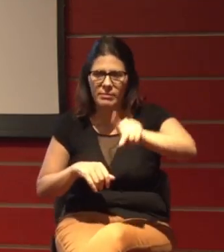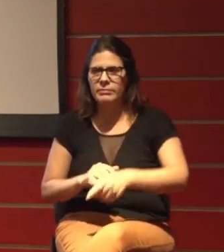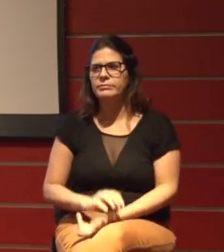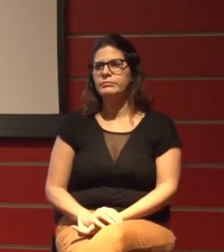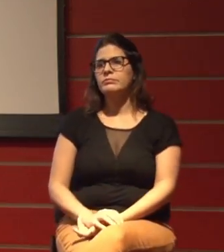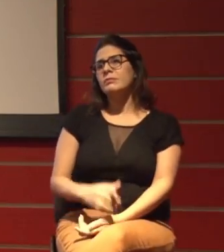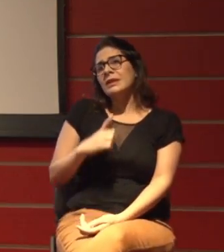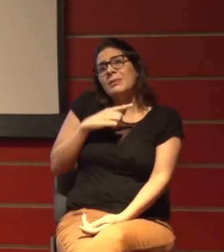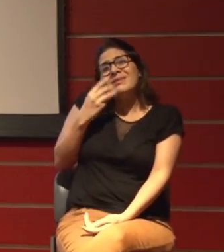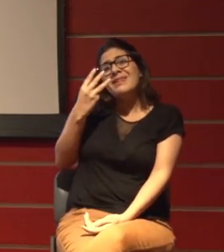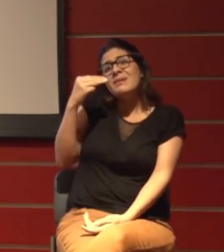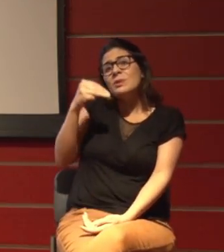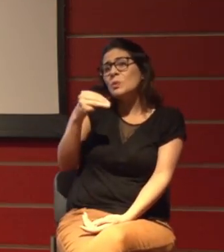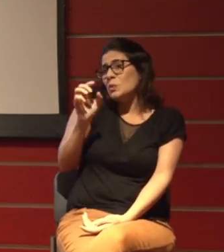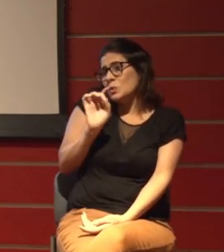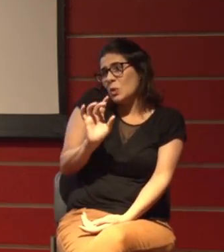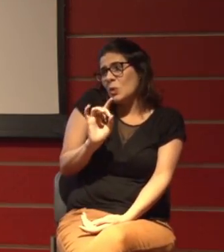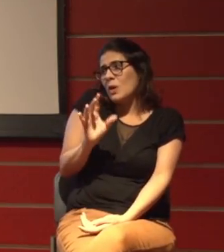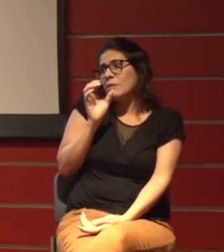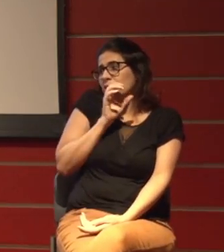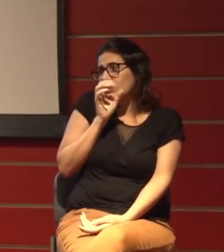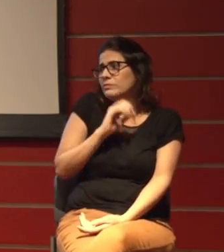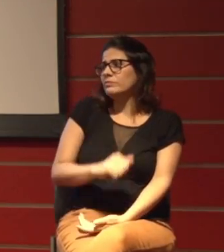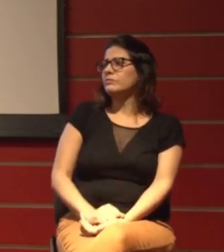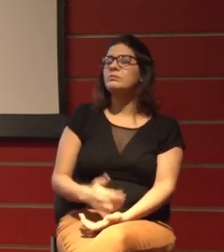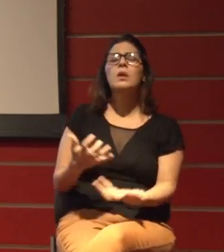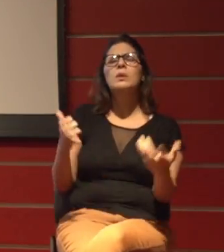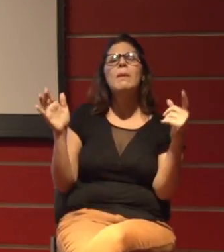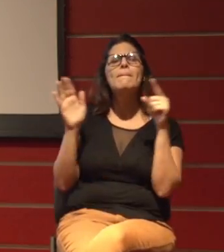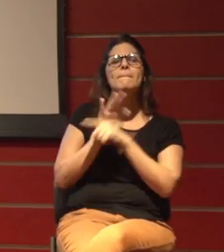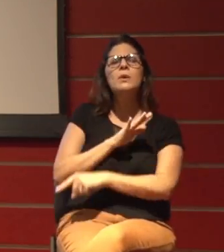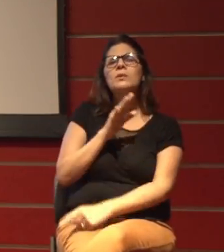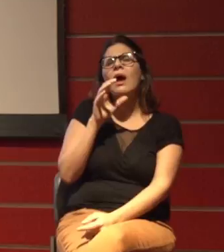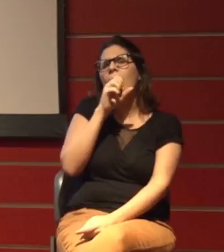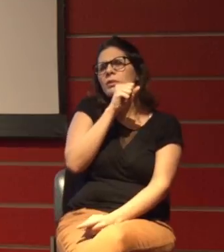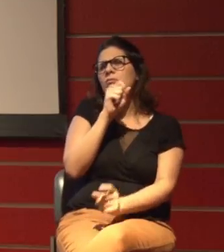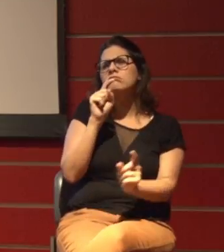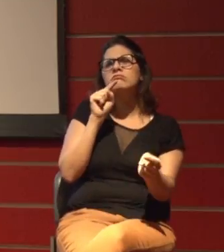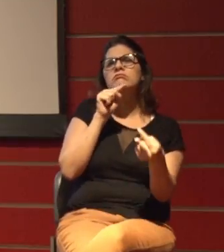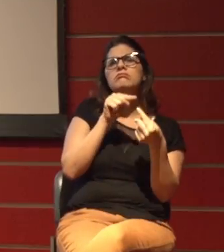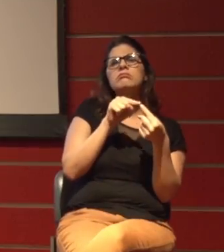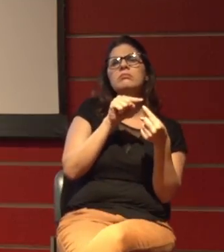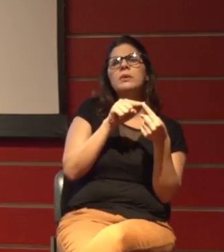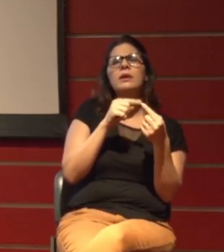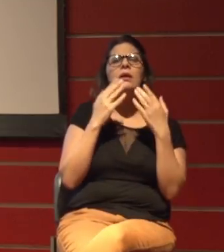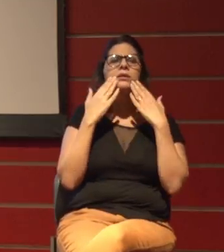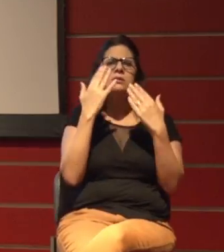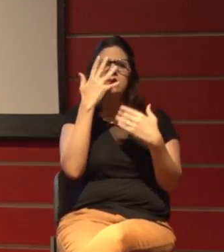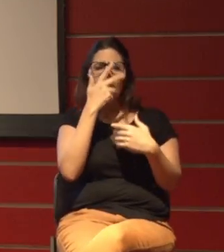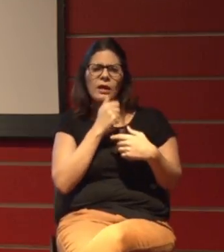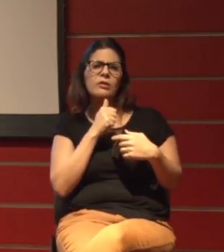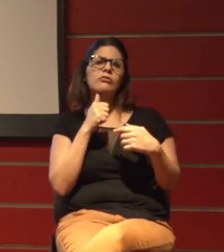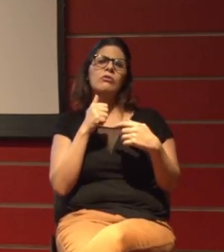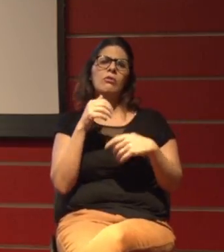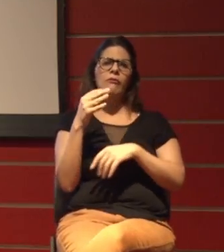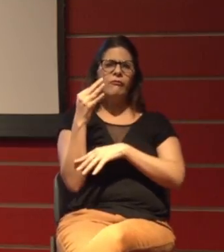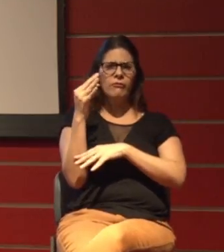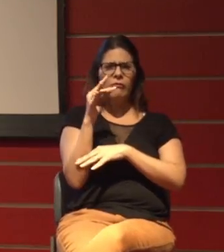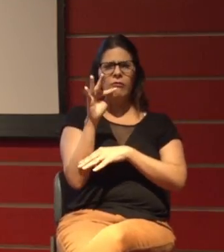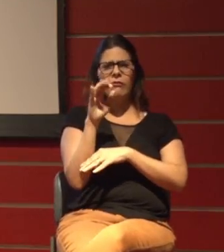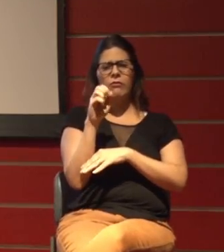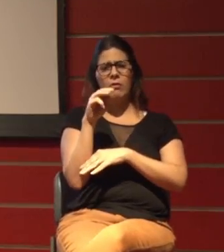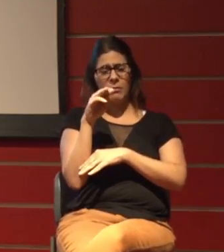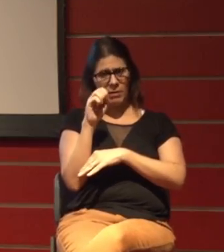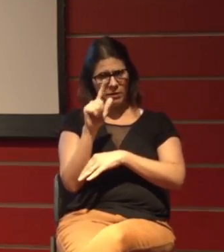mais três minutos é eu queria só fazer uma pergunta mais voltada ponto de vista estético e formal assim a só fala se